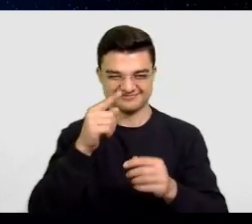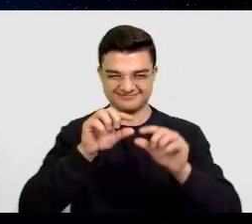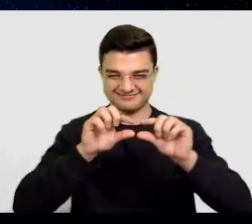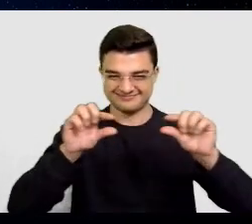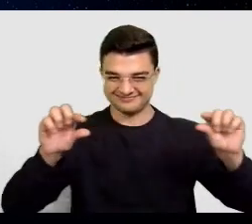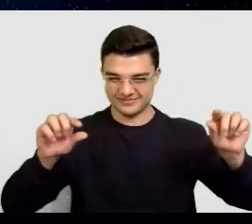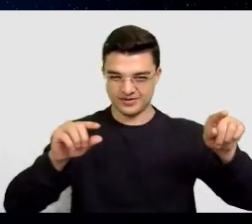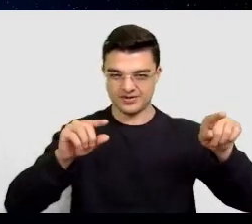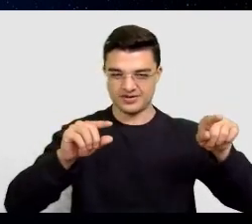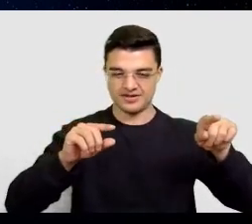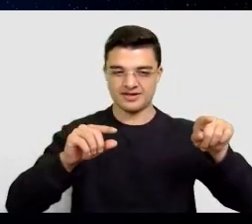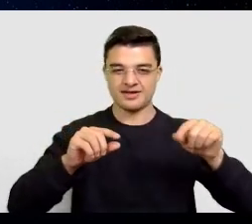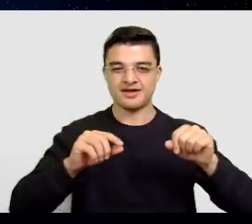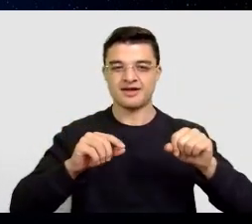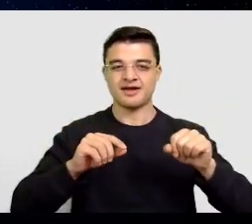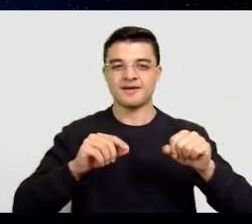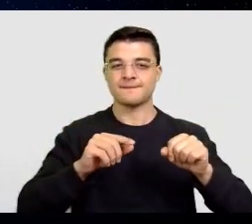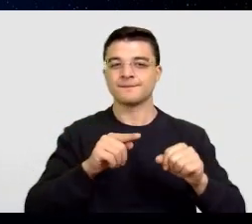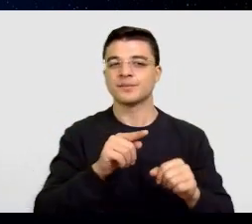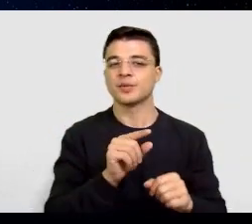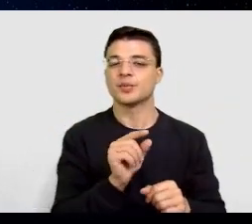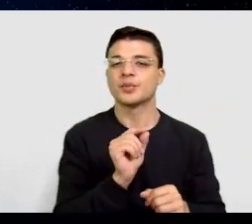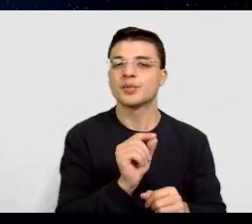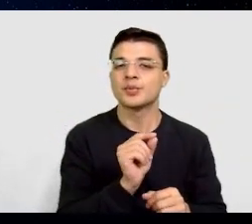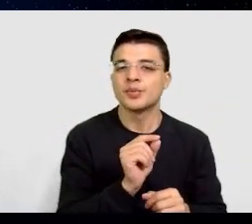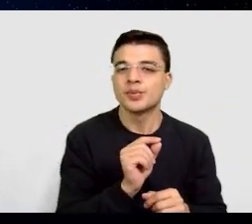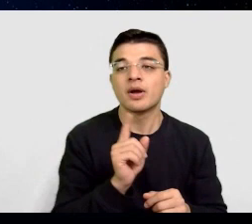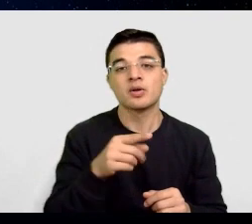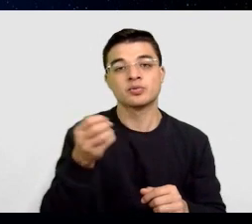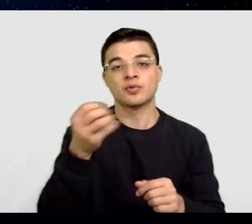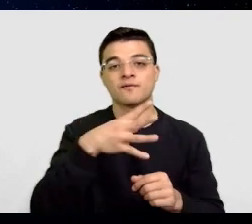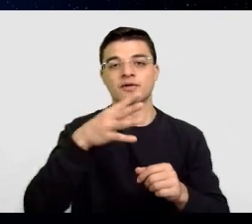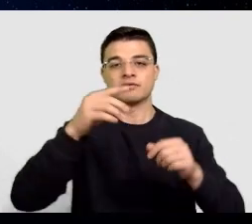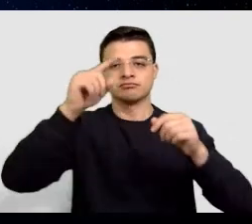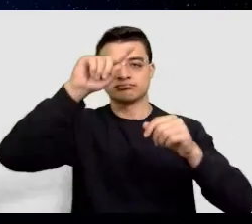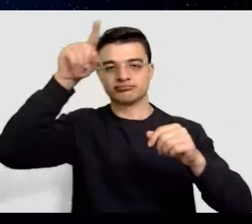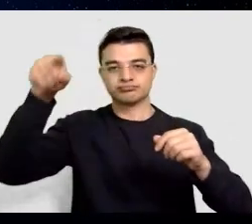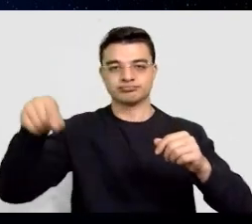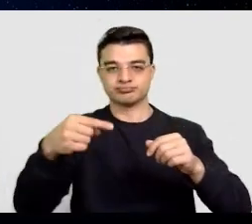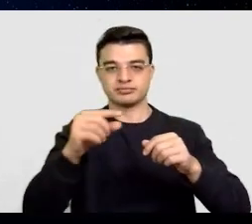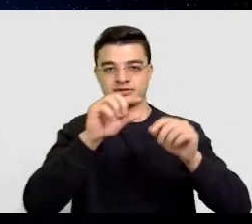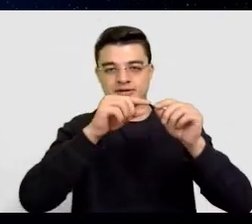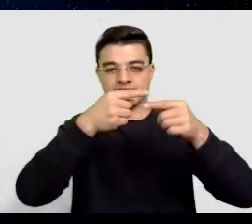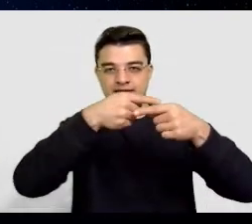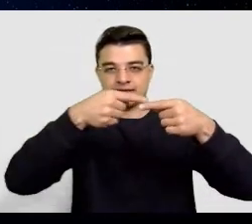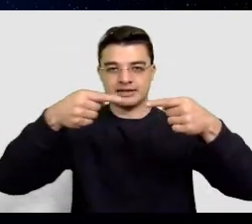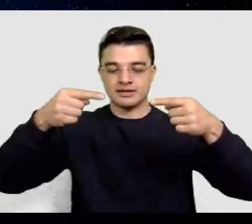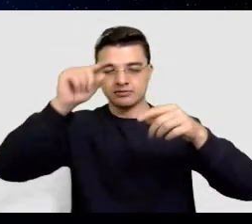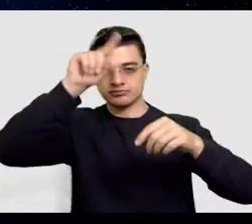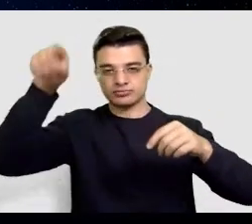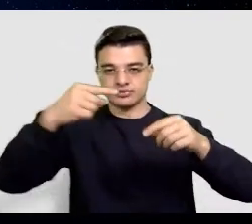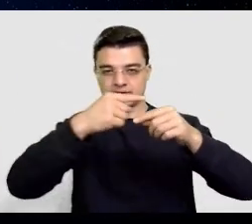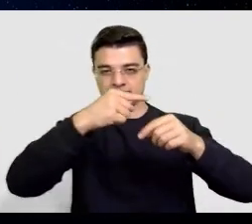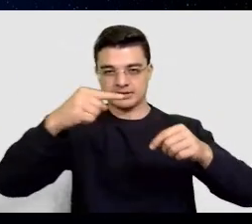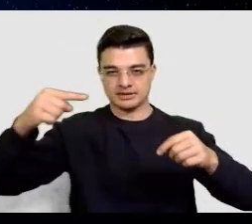100A, ele nada mais é do que uma instrução de nova linha. E esse tipo de falha acontece se o cliente do servidor que for fazer